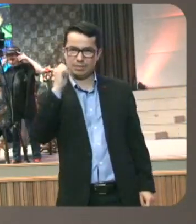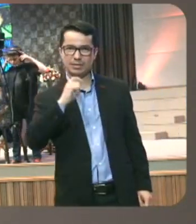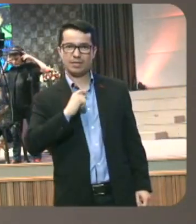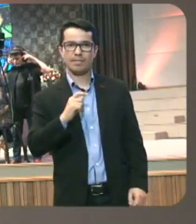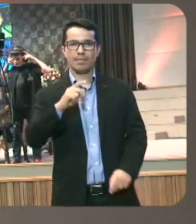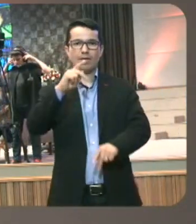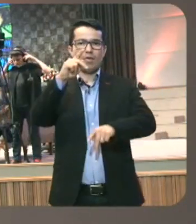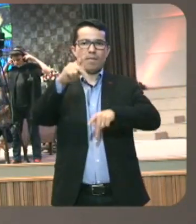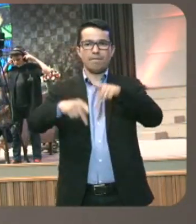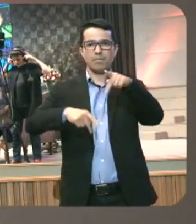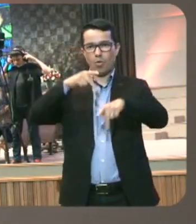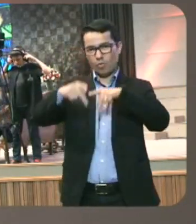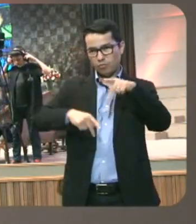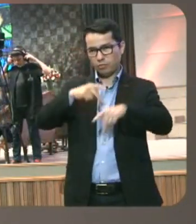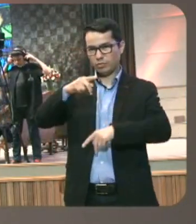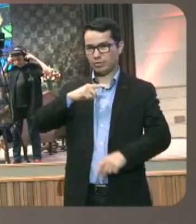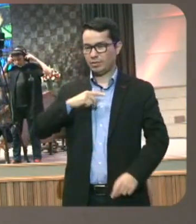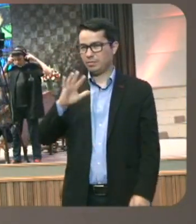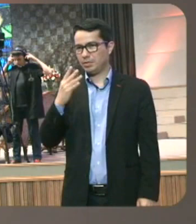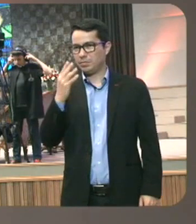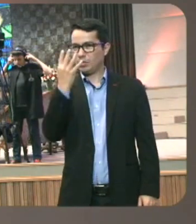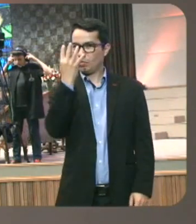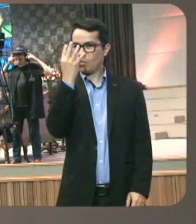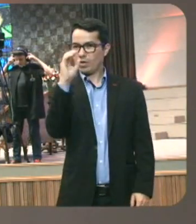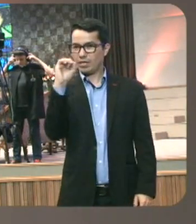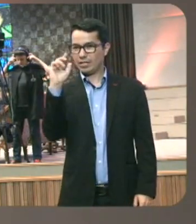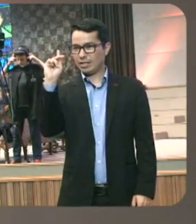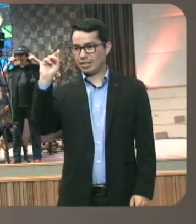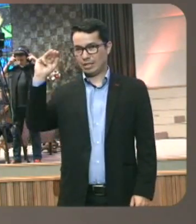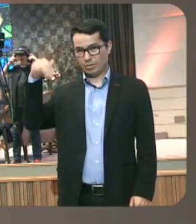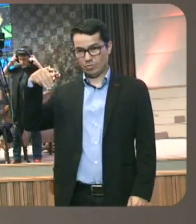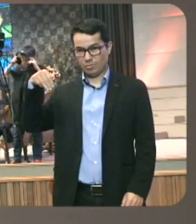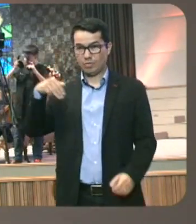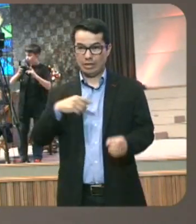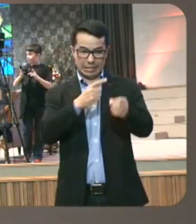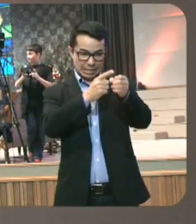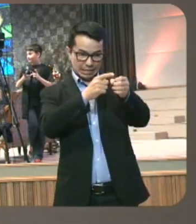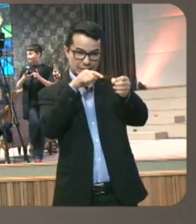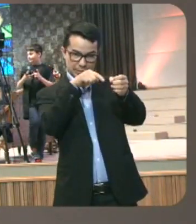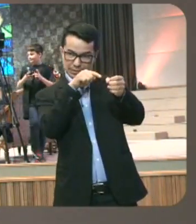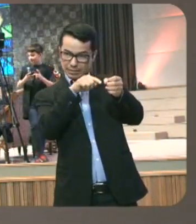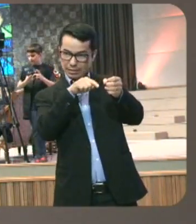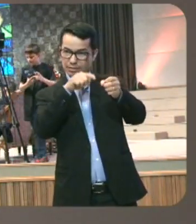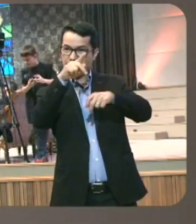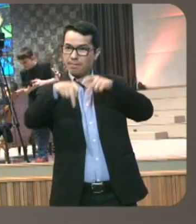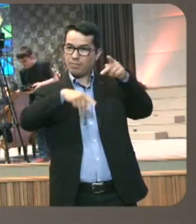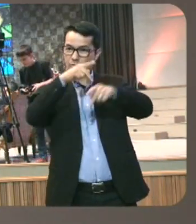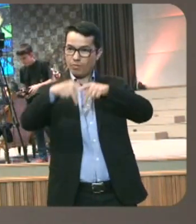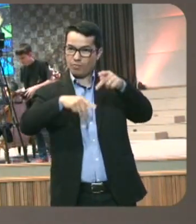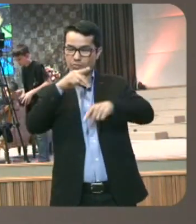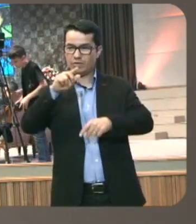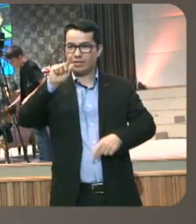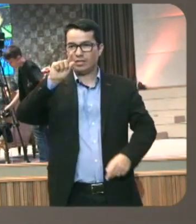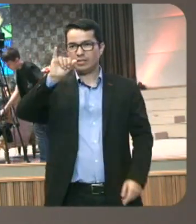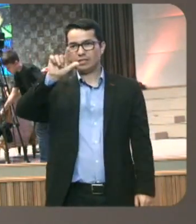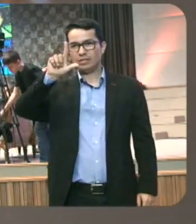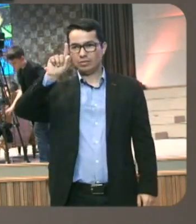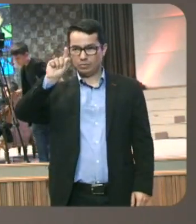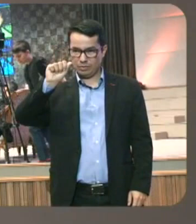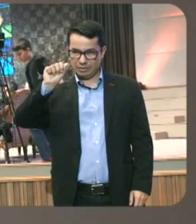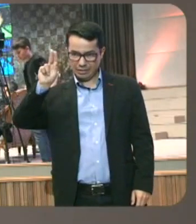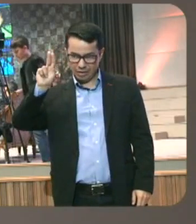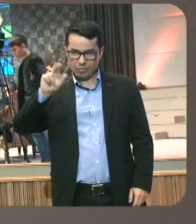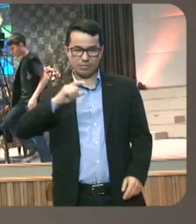relativamente 40 quilômetros do acampamento base de Israel, que era em Gilgal. Então